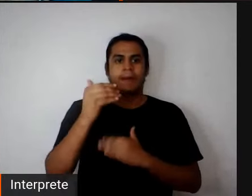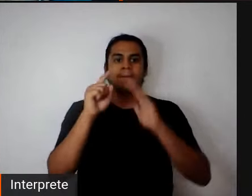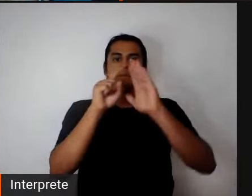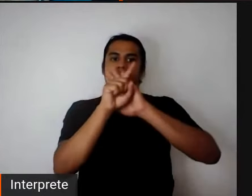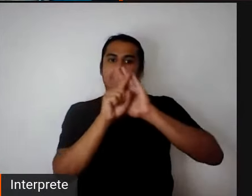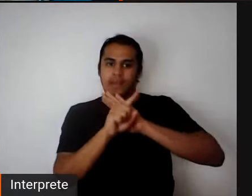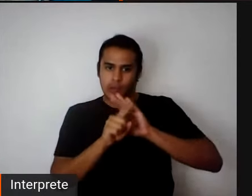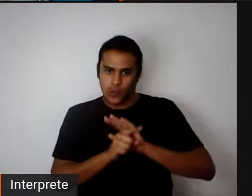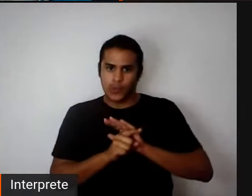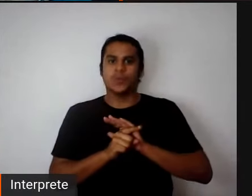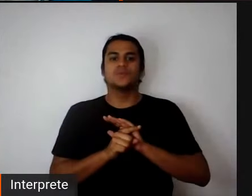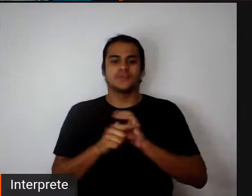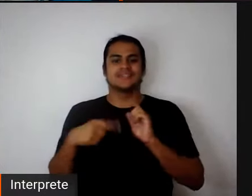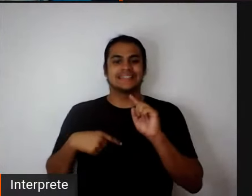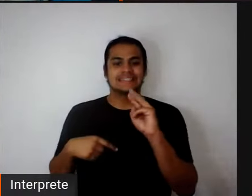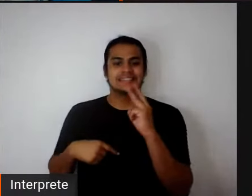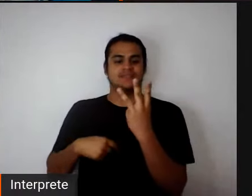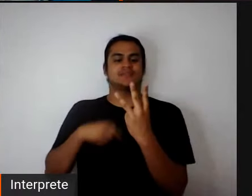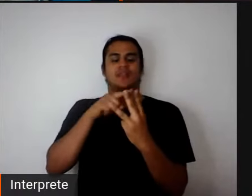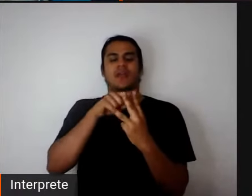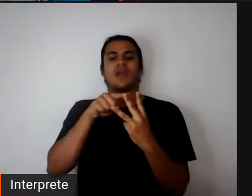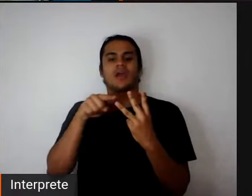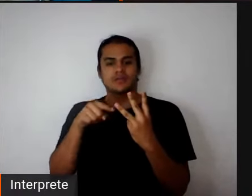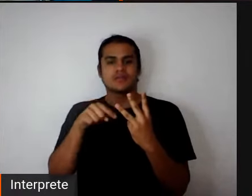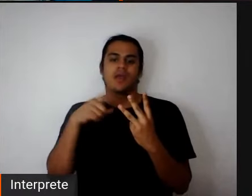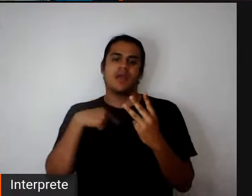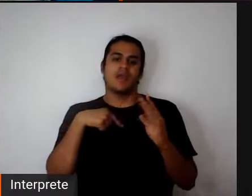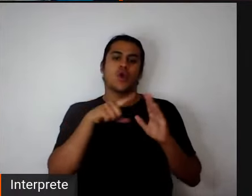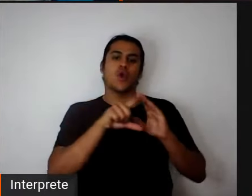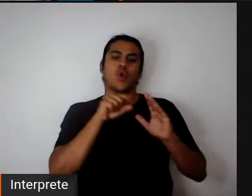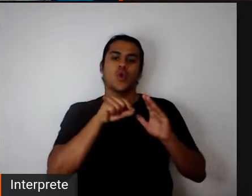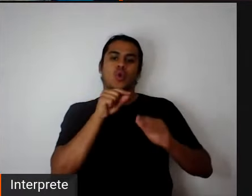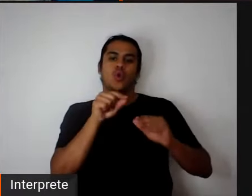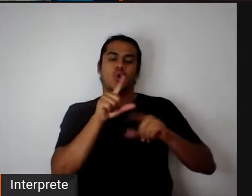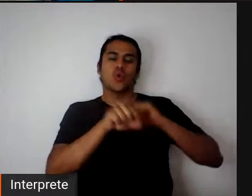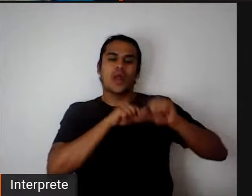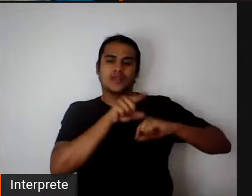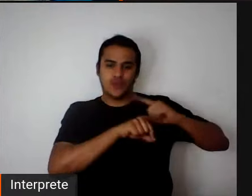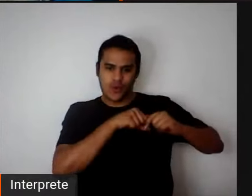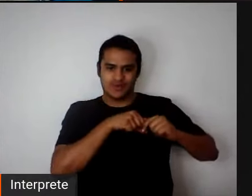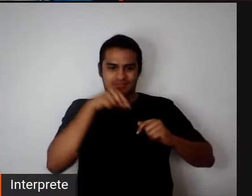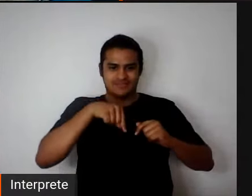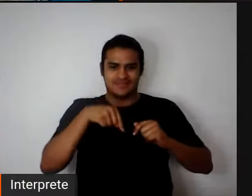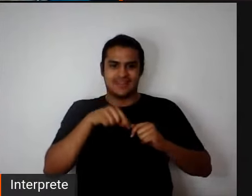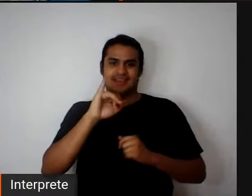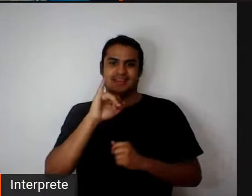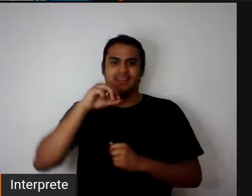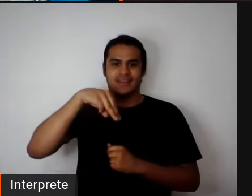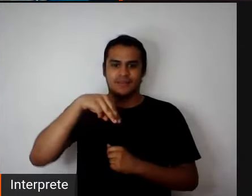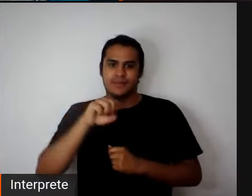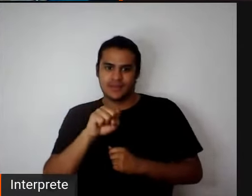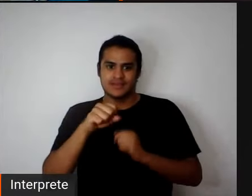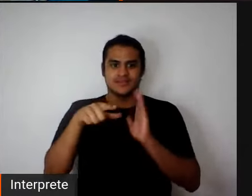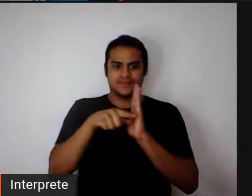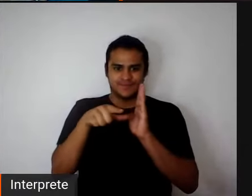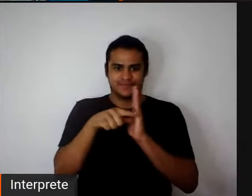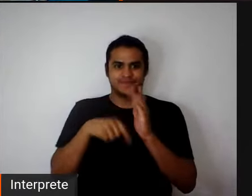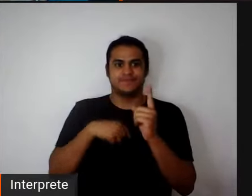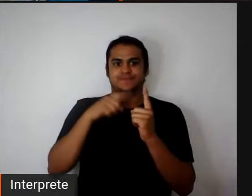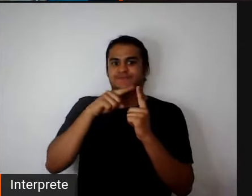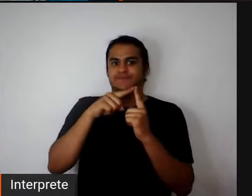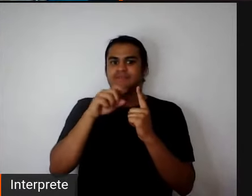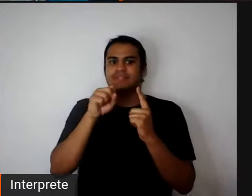de nós três, que somos curadores no Instituto Moreira Salles, Raquel Rezende, Miguel Del Castilho e eu, Sérgio